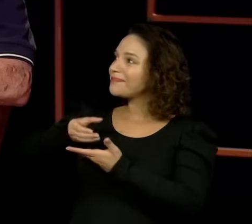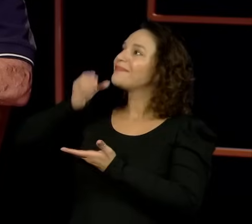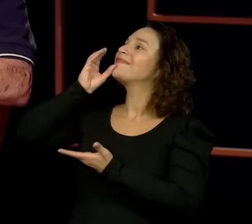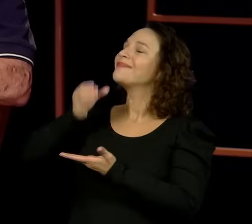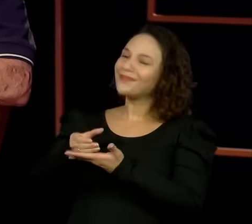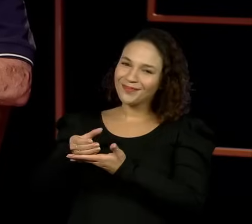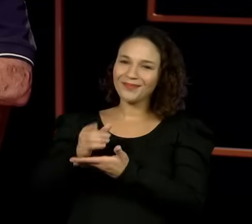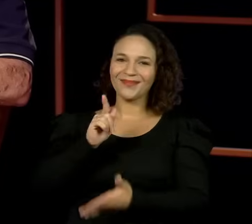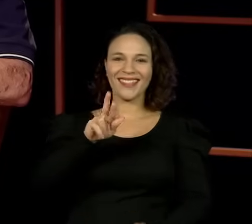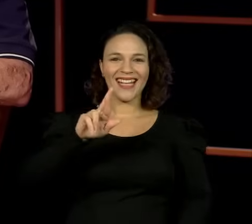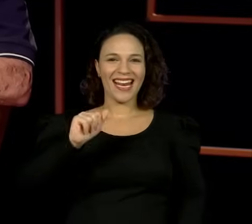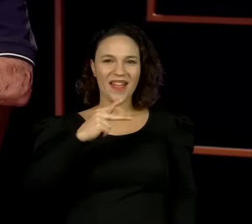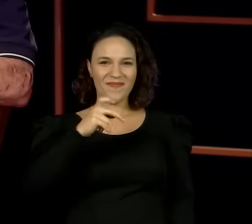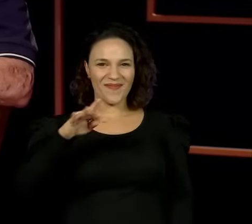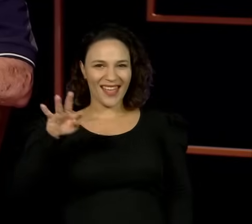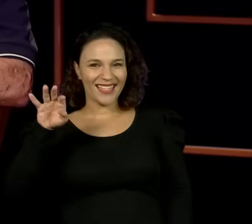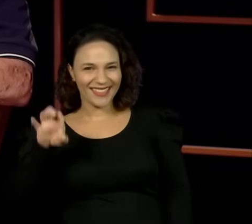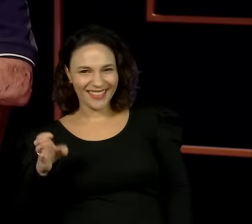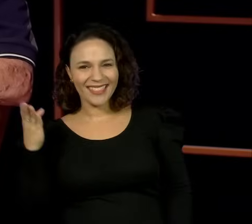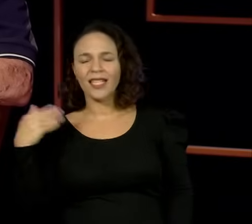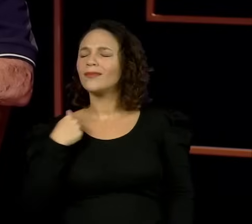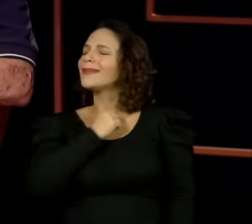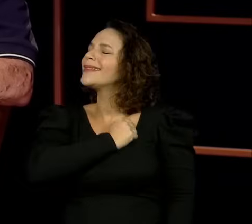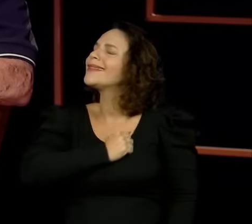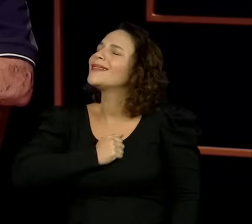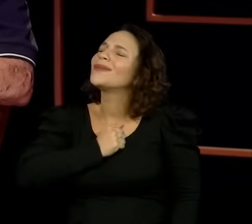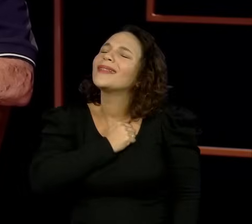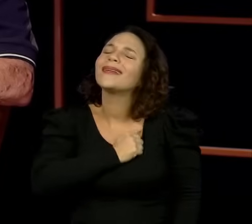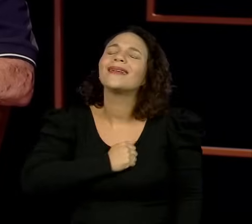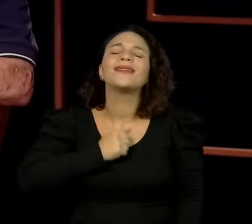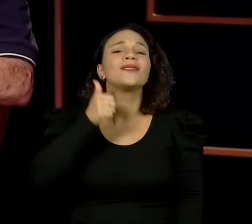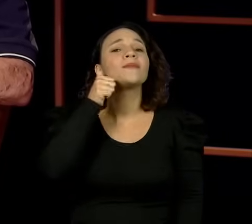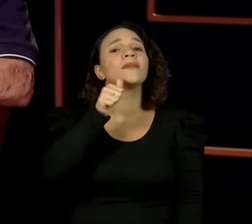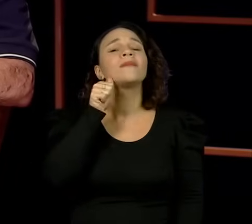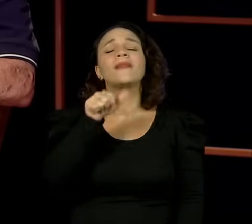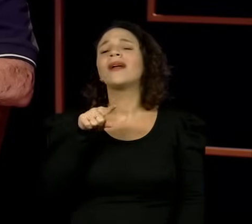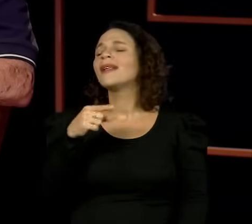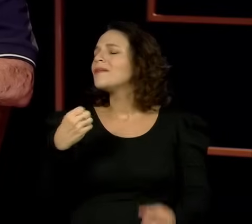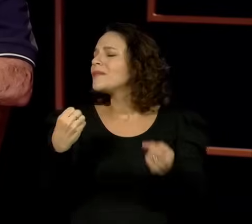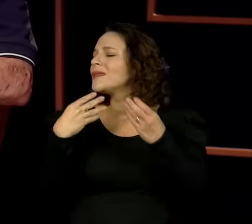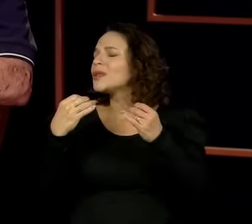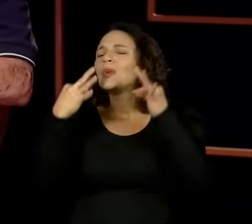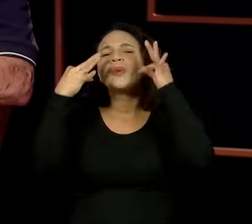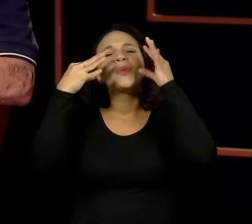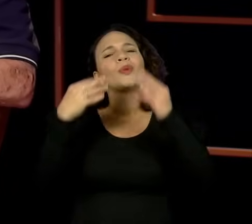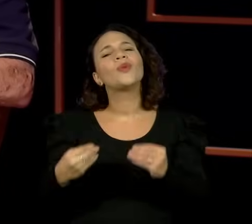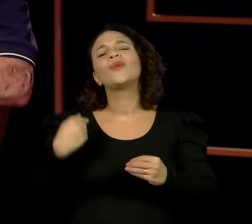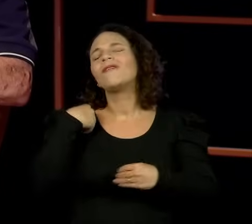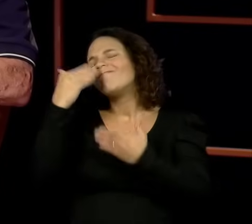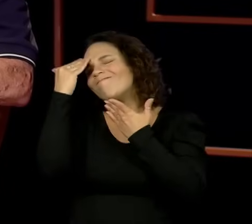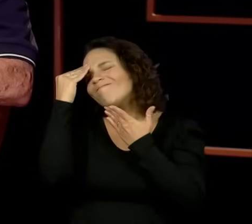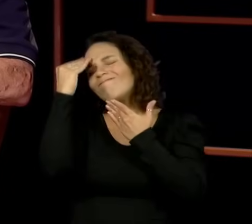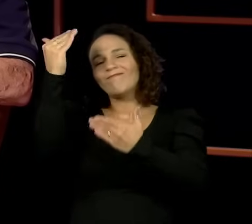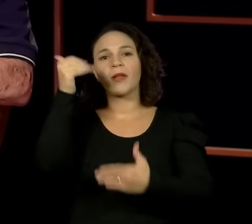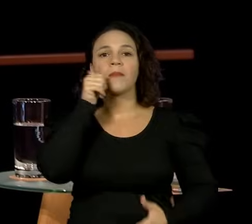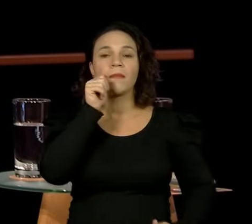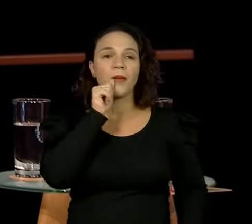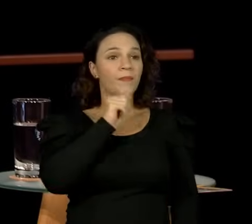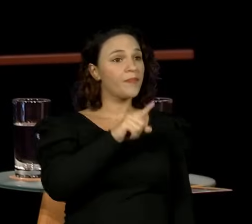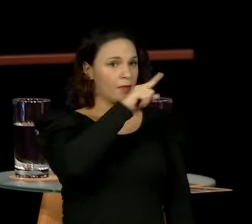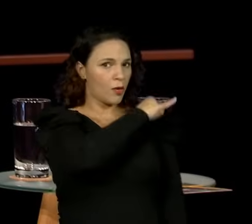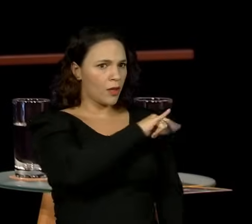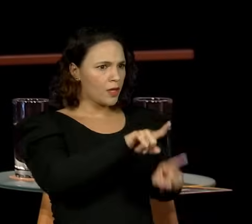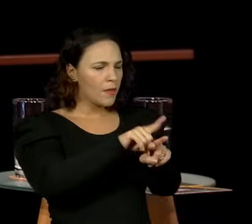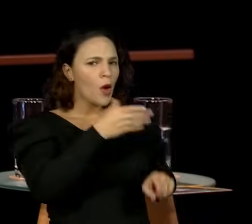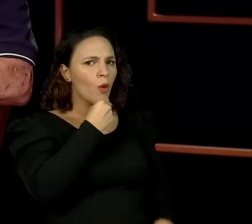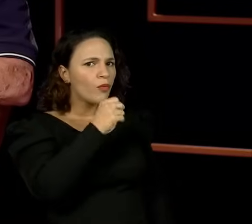E eu tenho muitas saudades dela. Ela me ensinou tudo. Eu devo tudo a ela. Lá no Rio de Janeiro tinha o seu avô